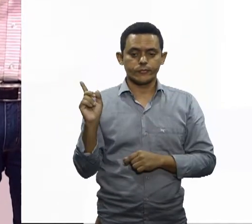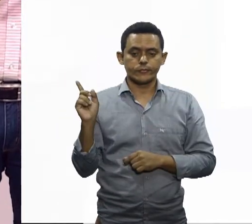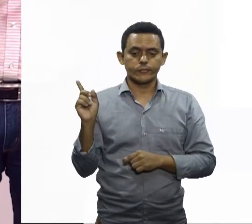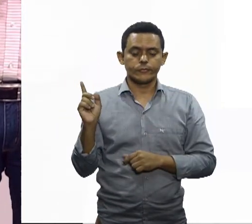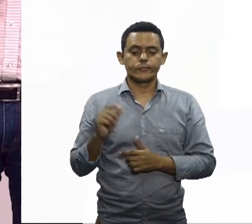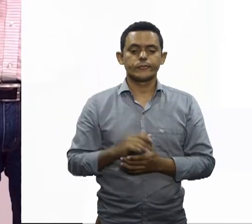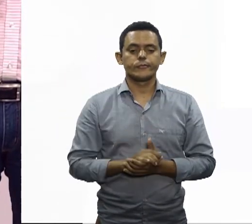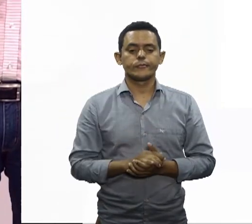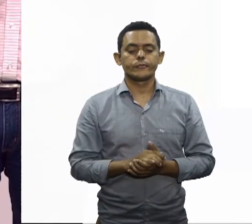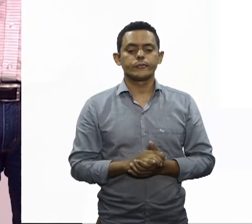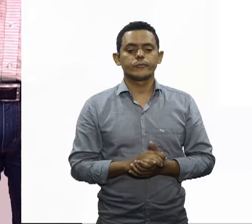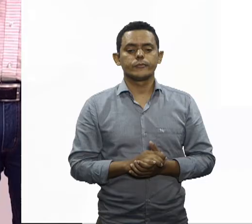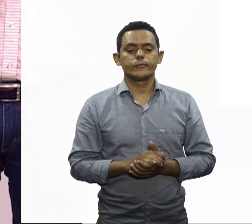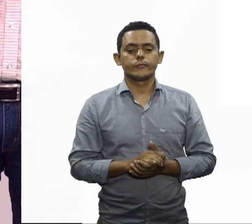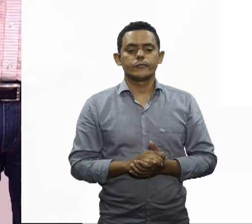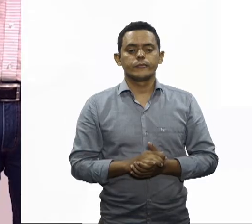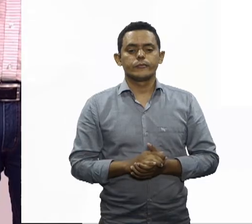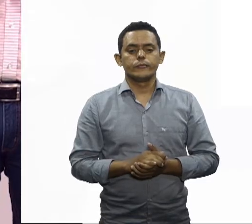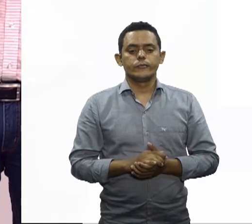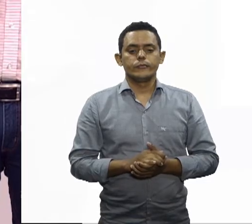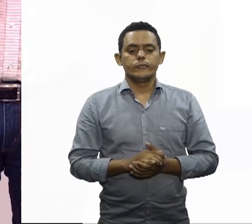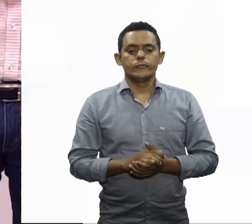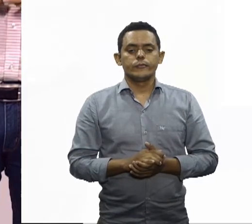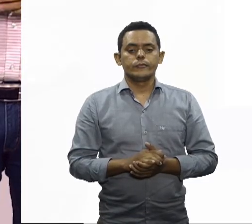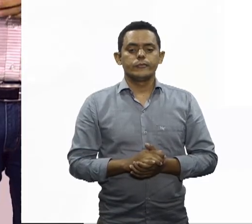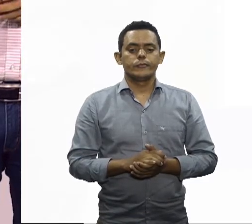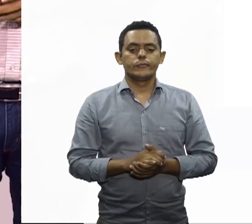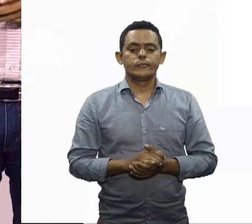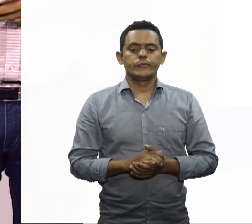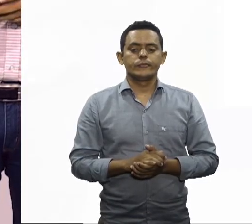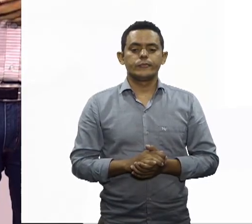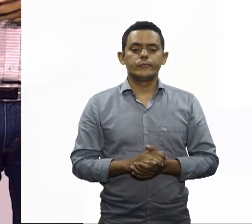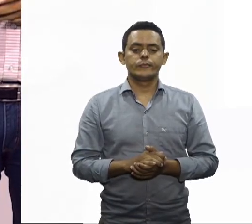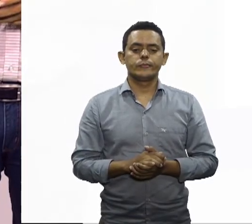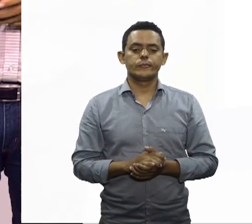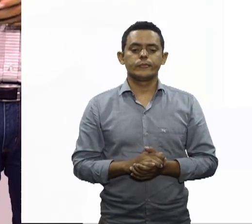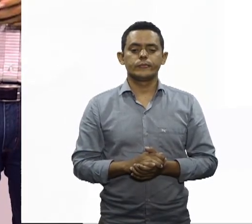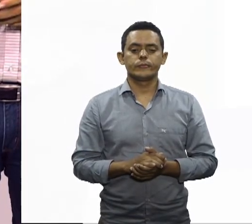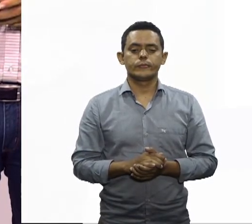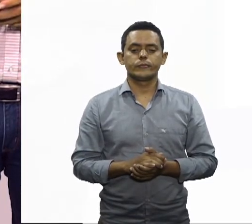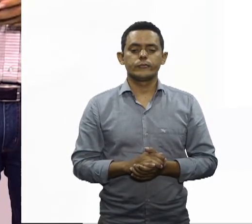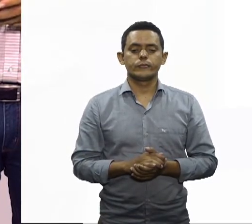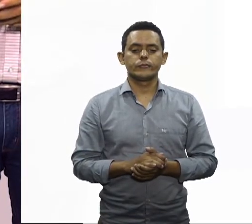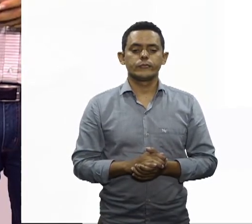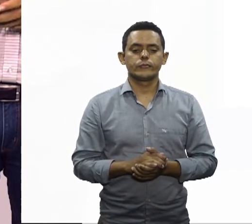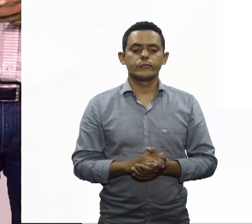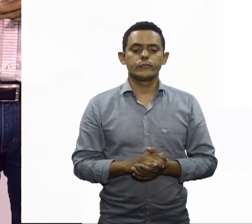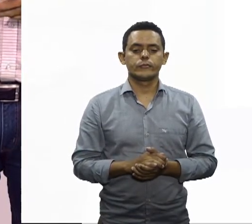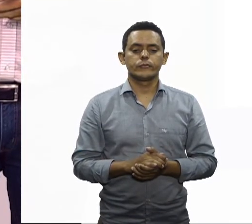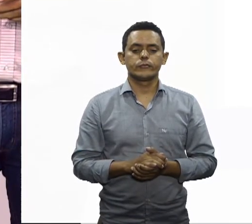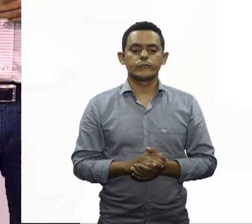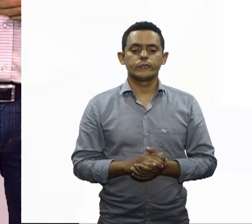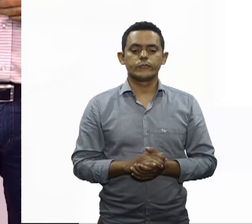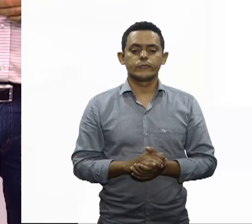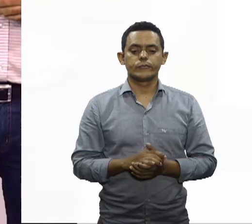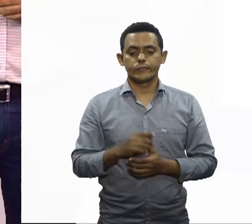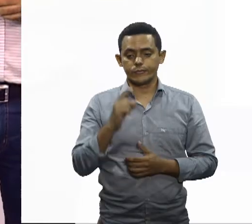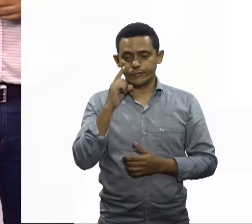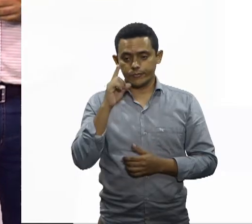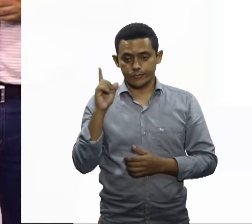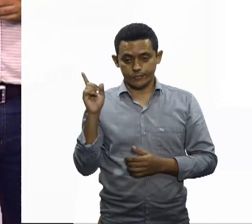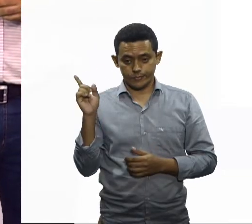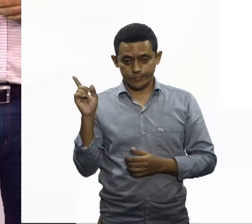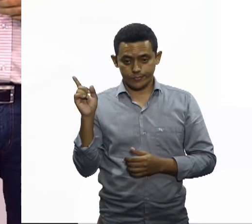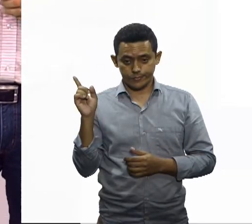vou pegar ali, ó, está em metros e vou até quilômetro. Então, seria de que forma? Olha lá, eu estou partindo